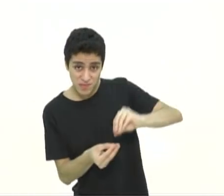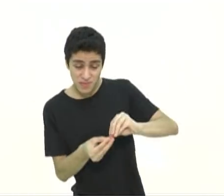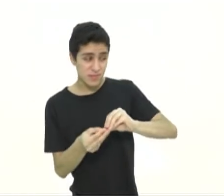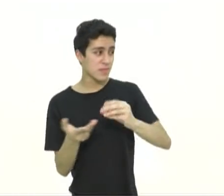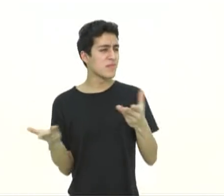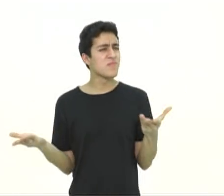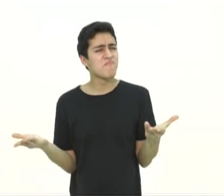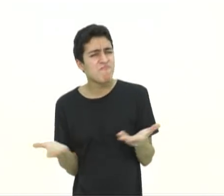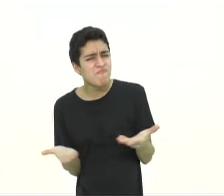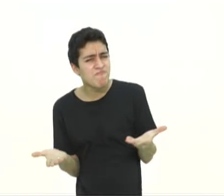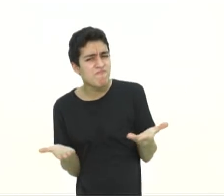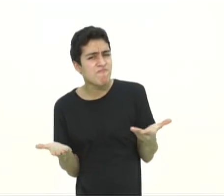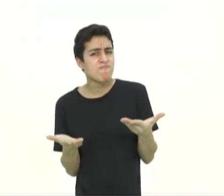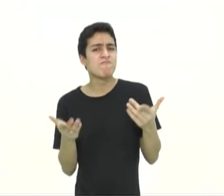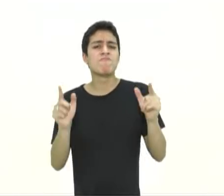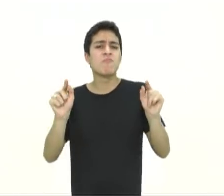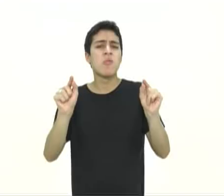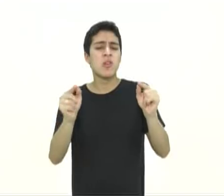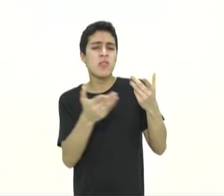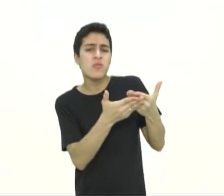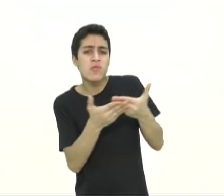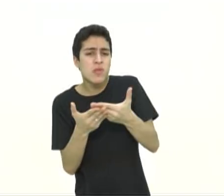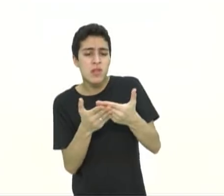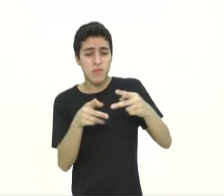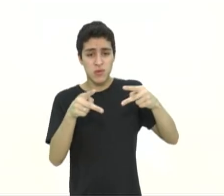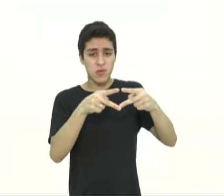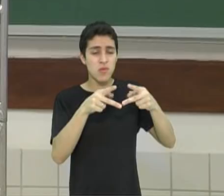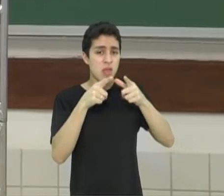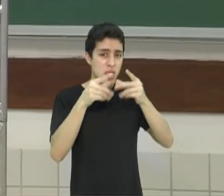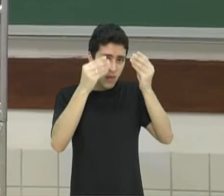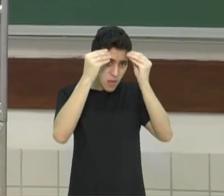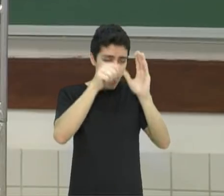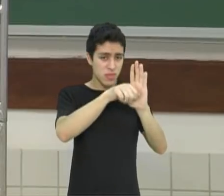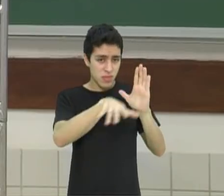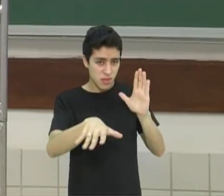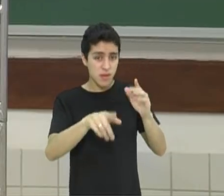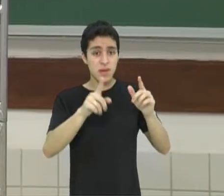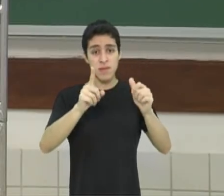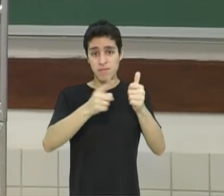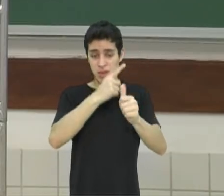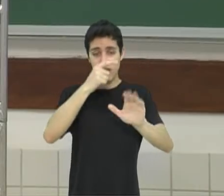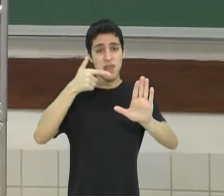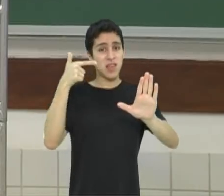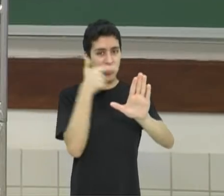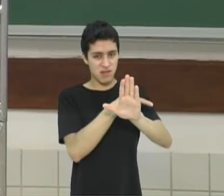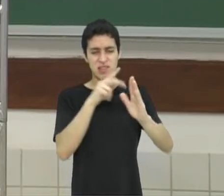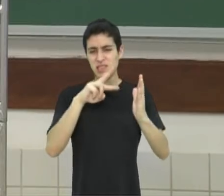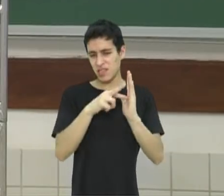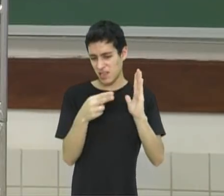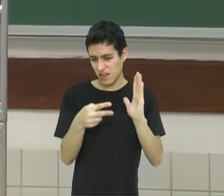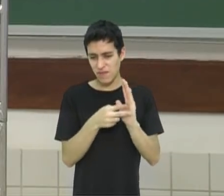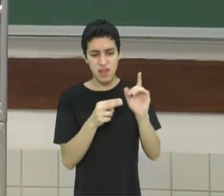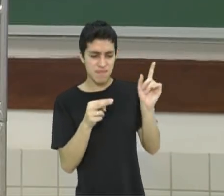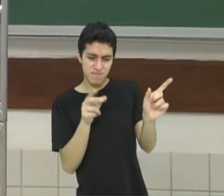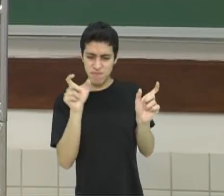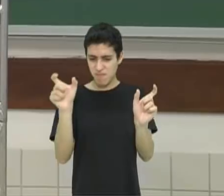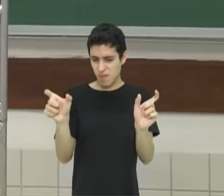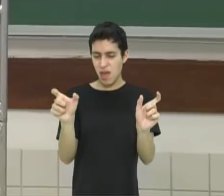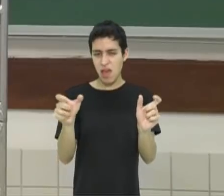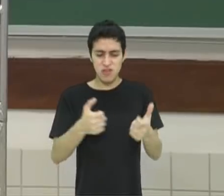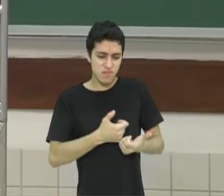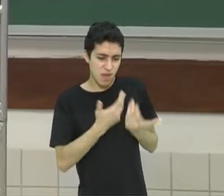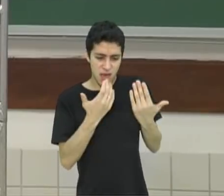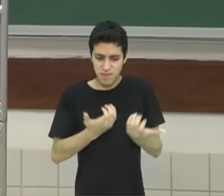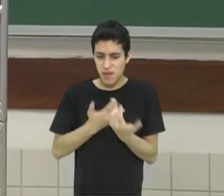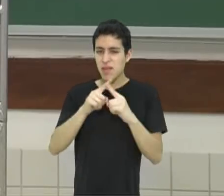nós relembramos 2 figuras de linguagem. A ironia, que é quando eu digo uma coisa querendo dizer outra, e